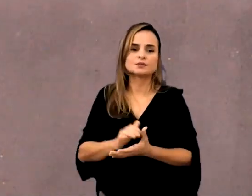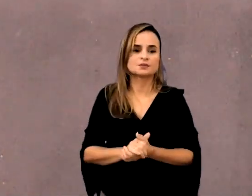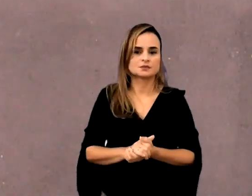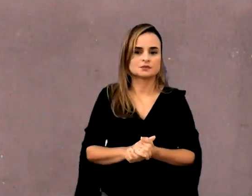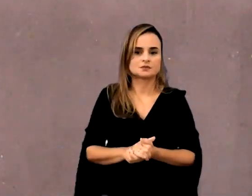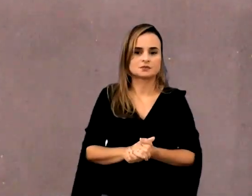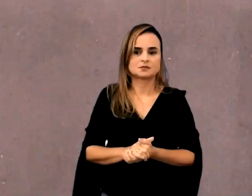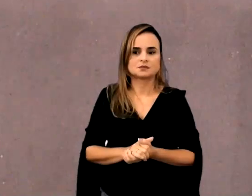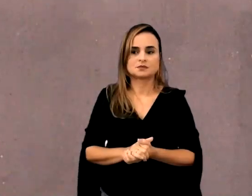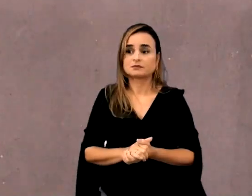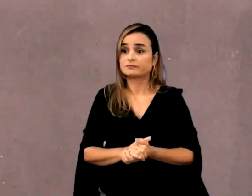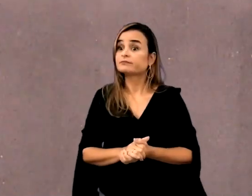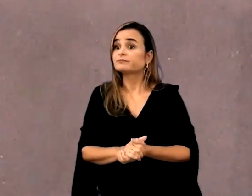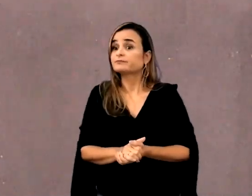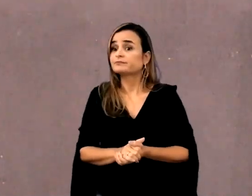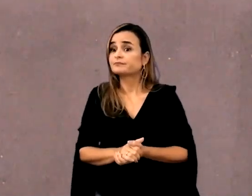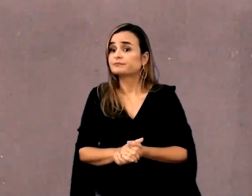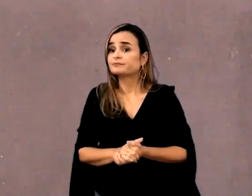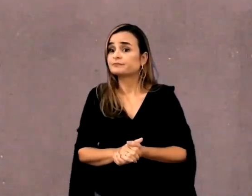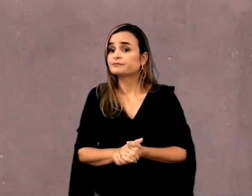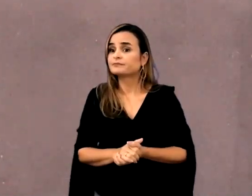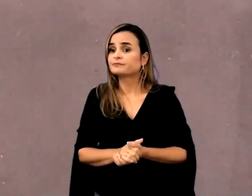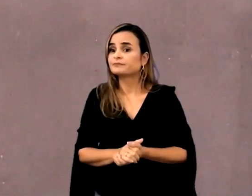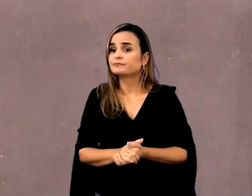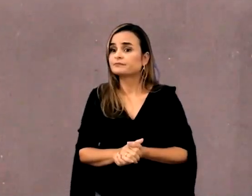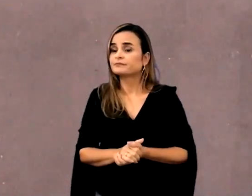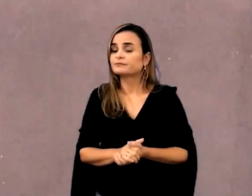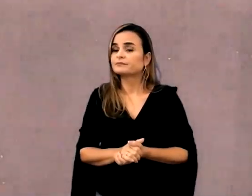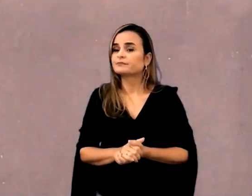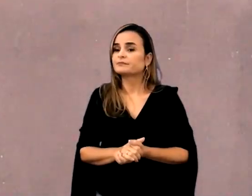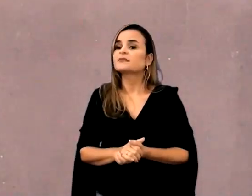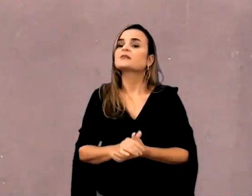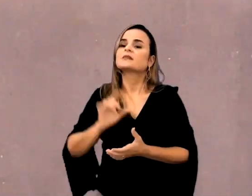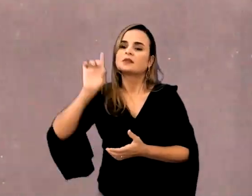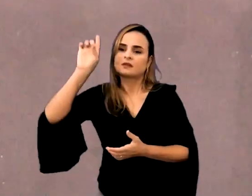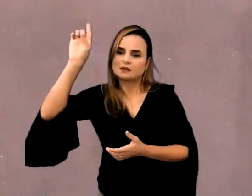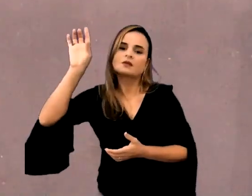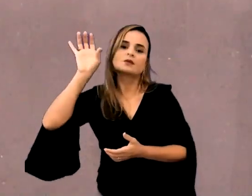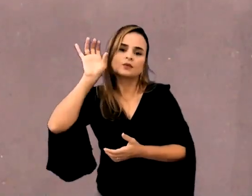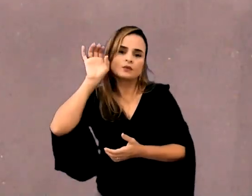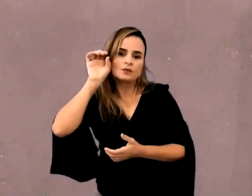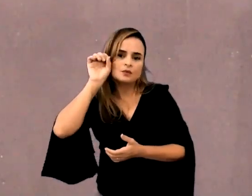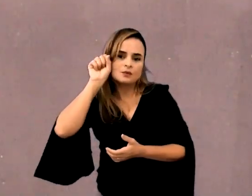Ele vai nos prometer o quê? Nos ouvir.